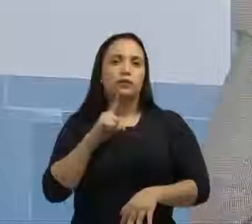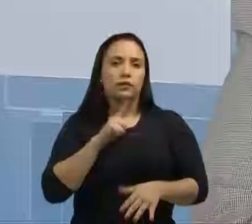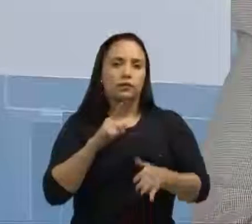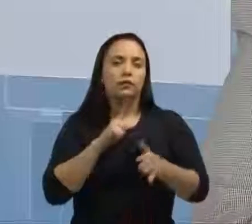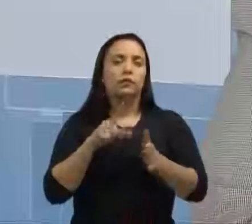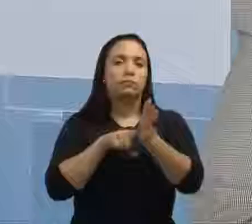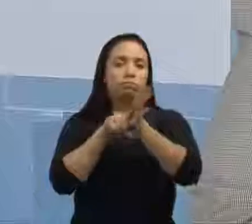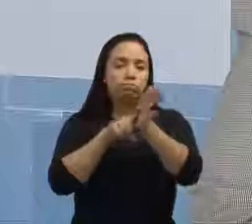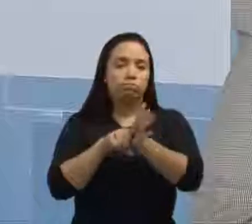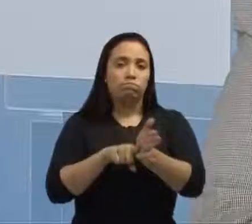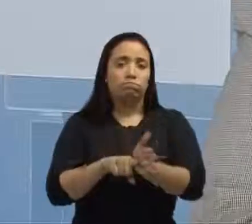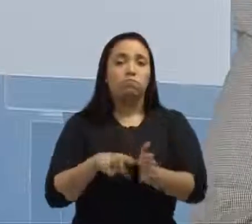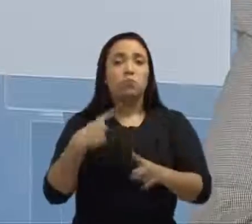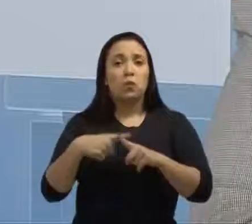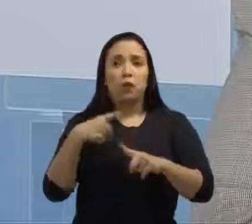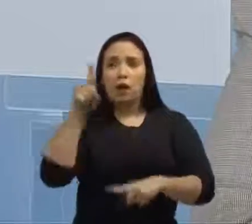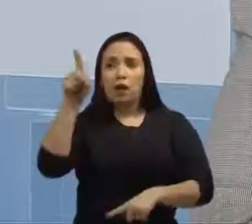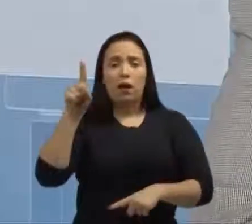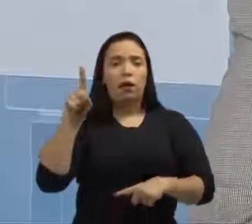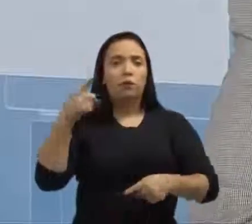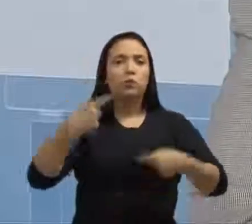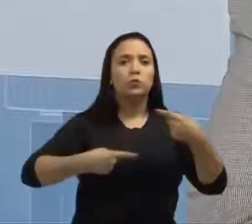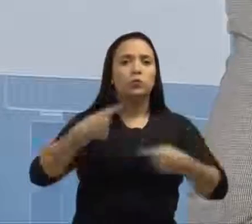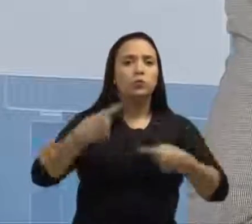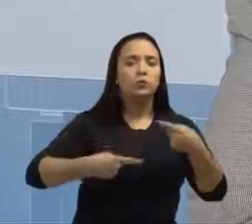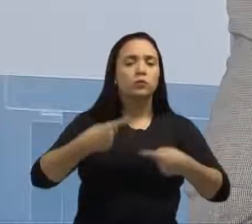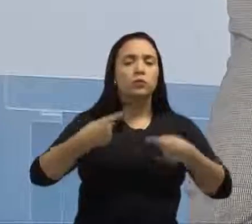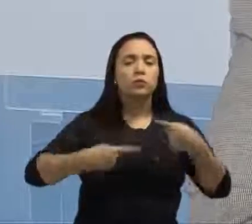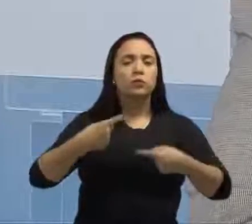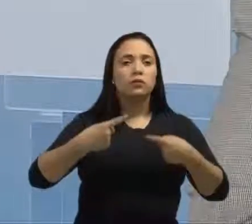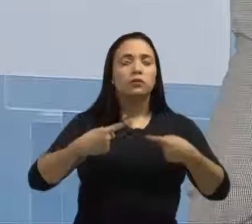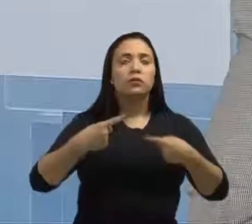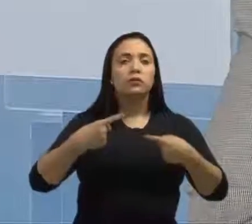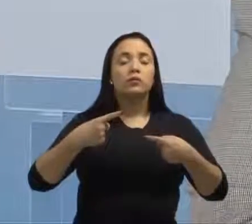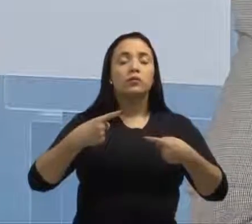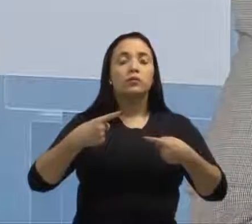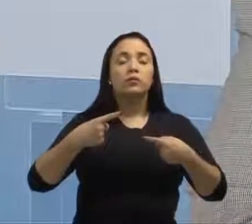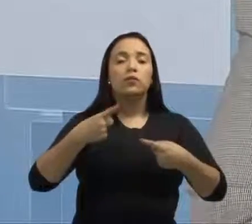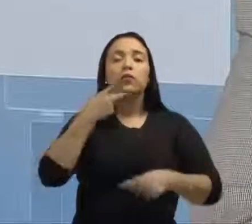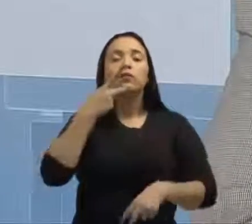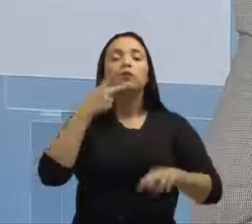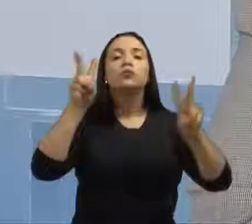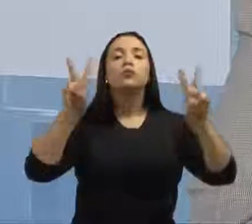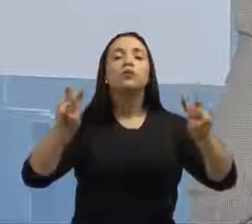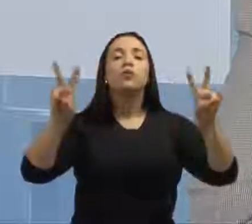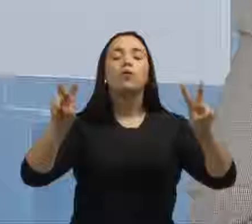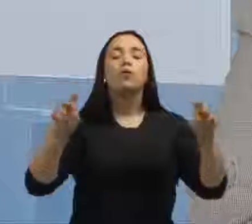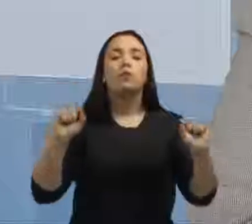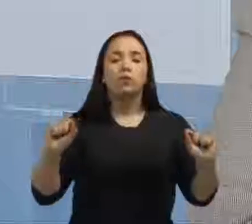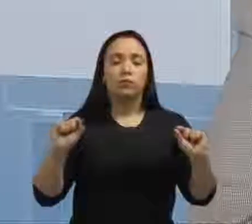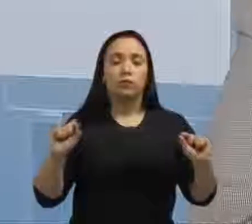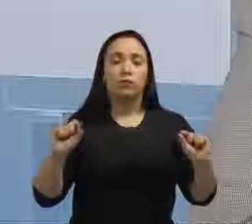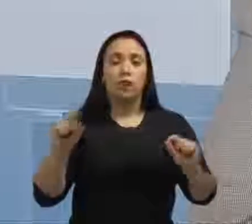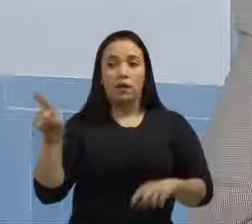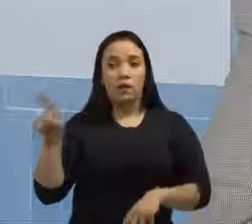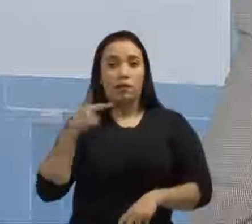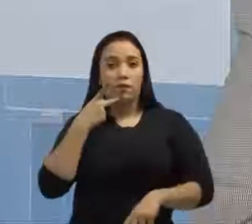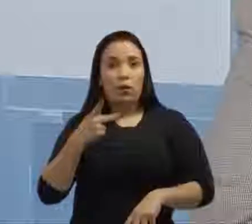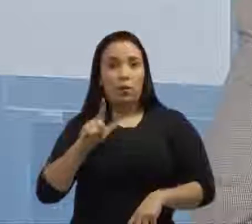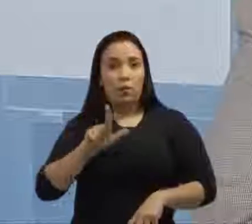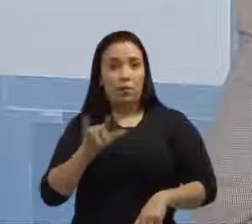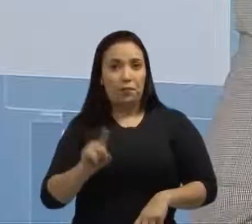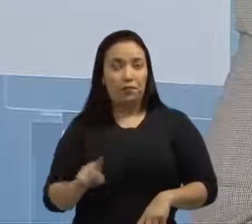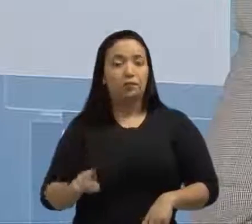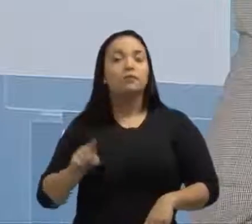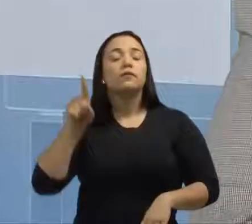Inclusive é bom você colocar isso, sabe por quê? Porque lá a discussão não tinha nada a ver com a pena, se ele era inocente ou não. A discussão que foi colocada lá, o